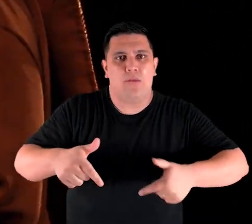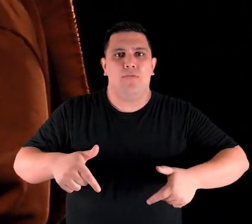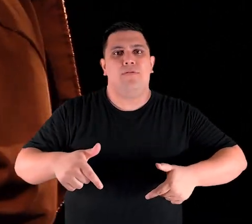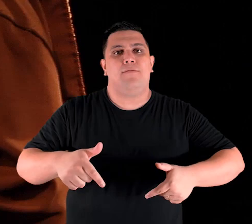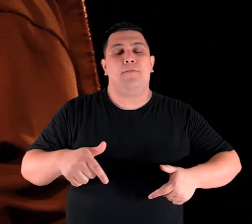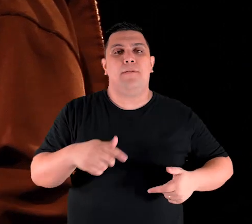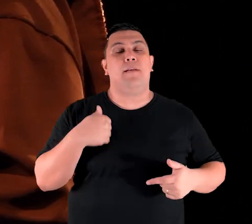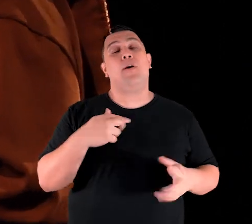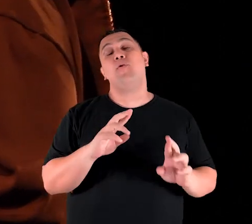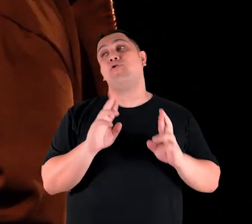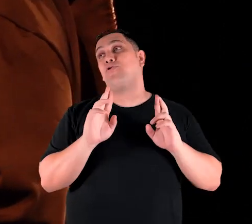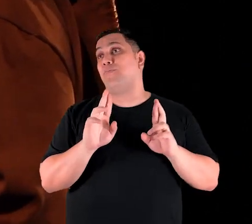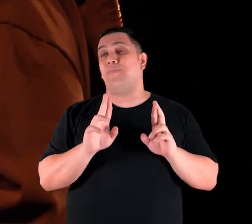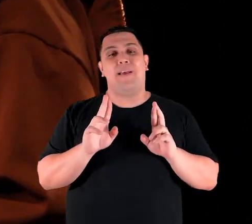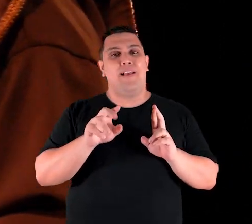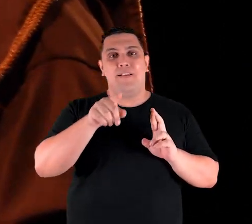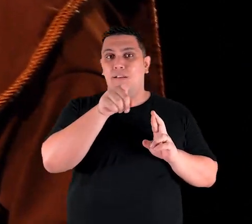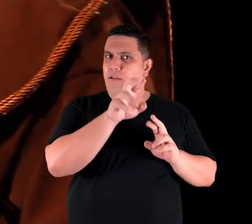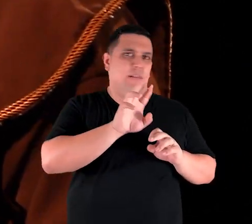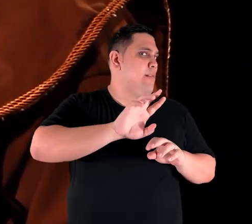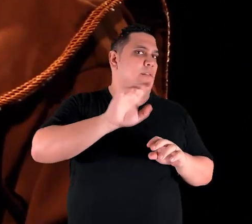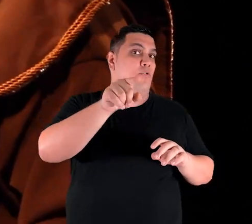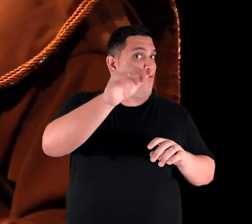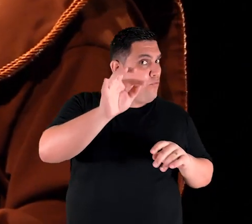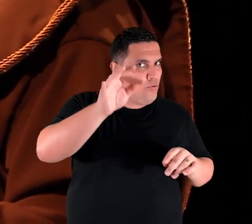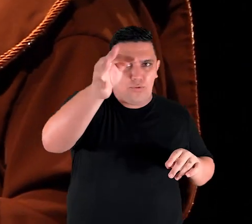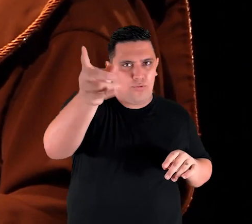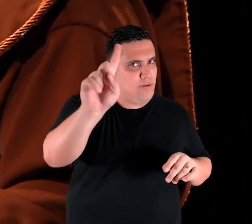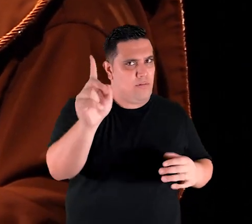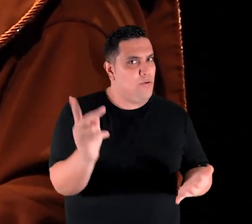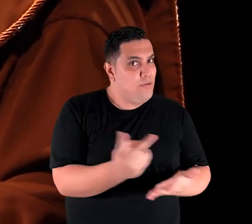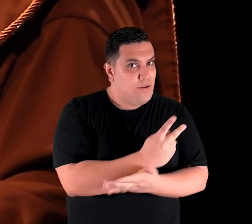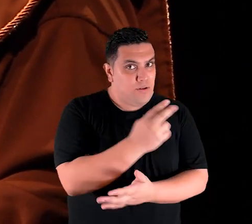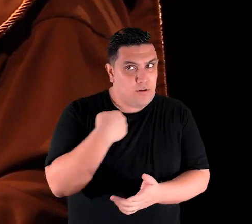Eu espero que isso não aconteça no futuro.